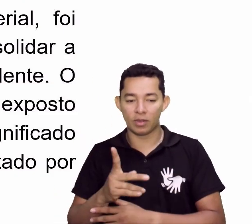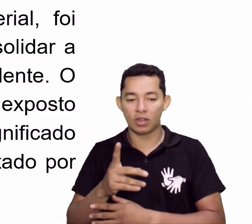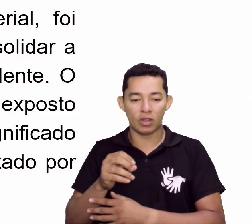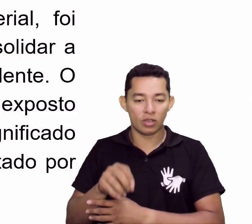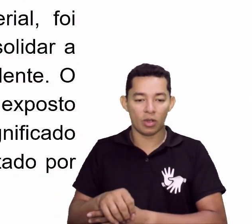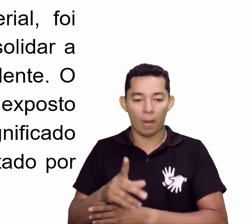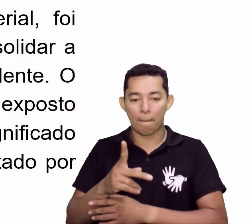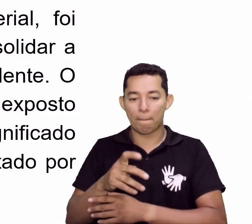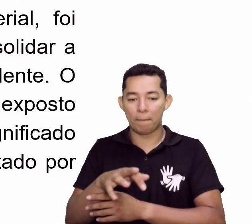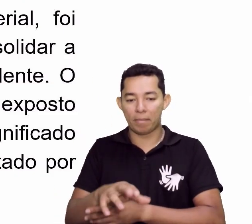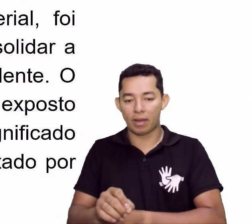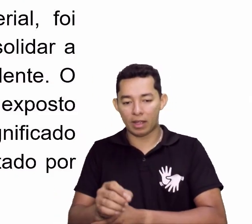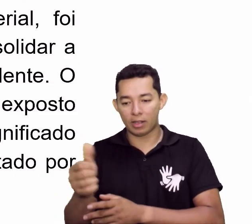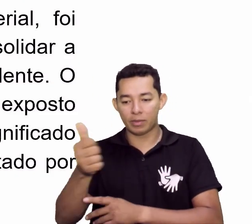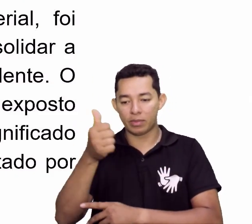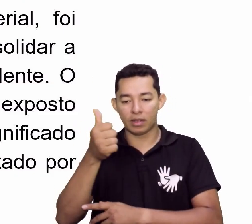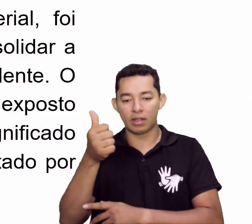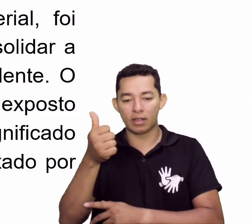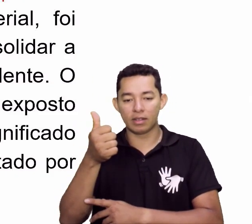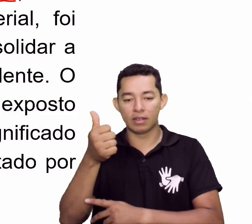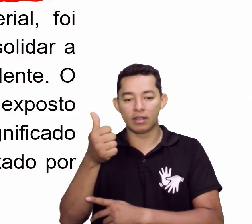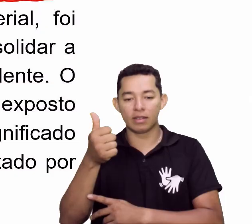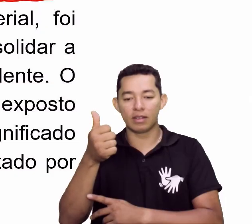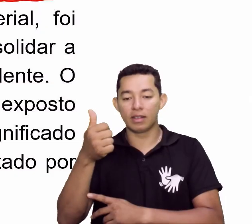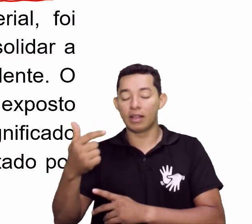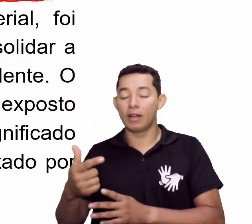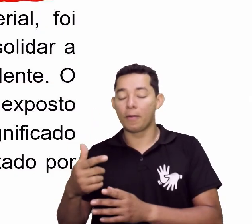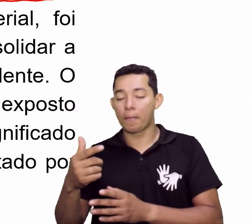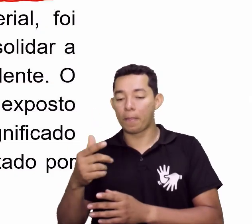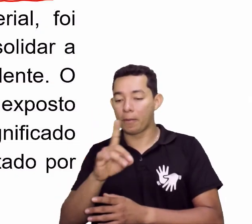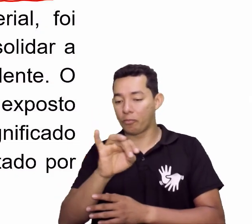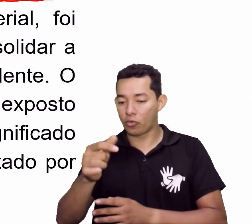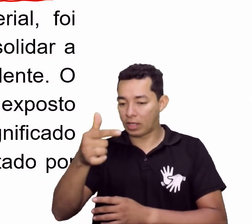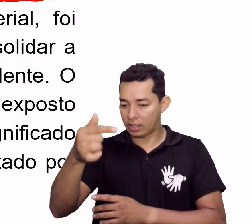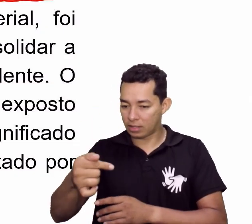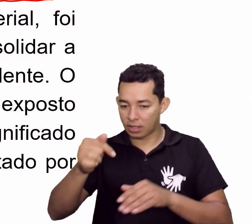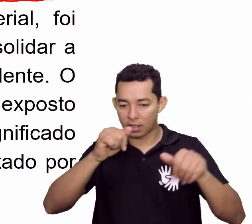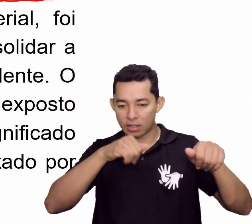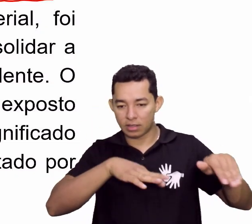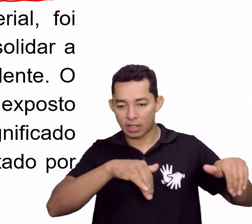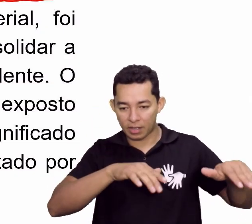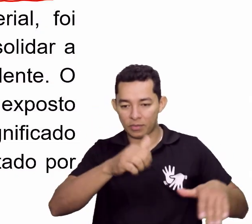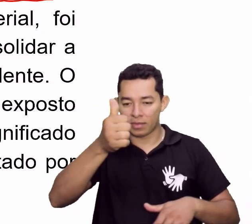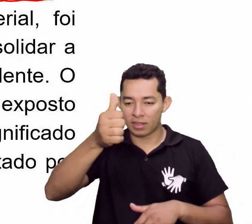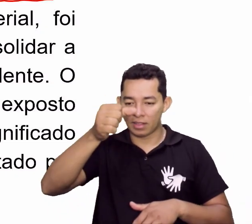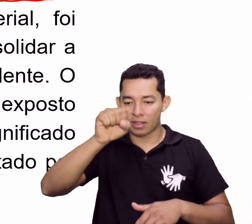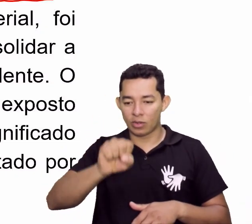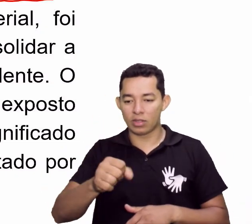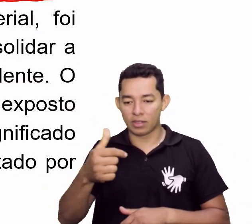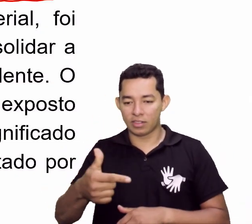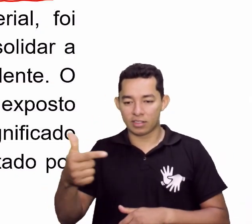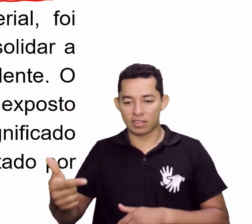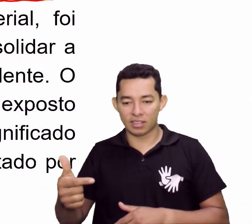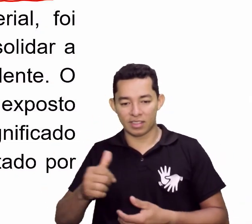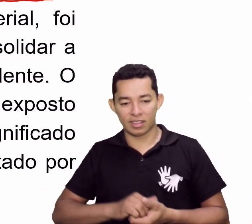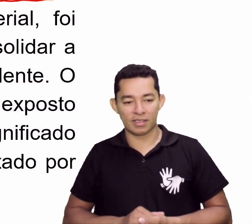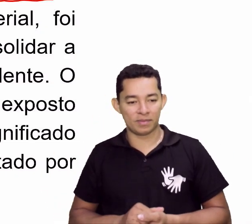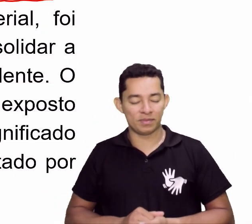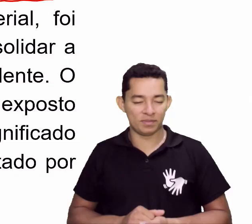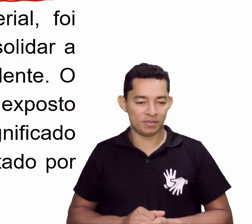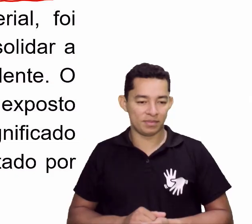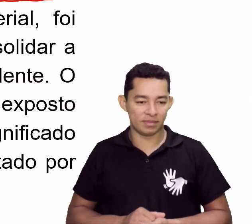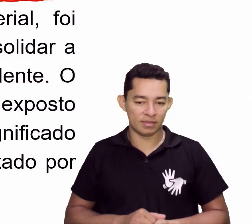Dom Pedro I em 7 de setembro de 1822, tá?